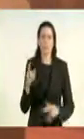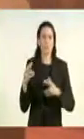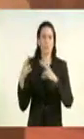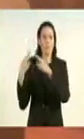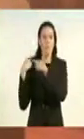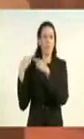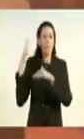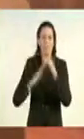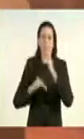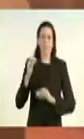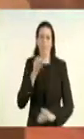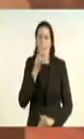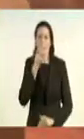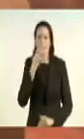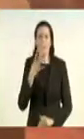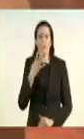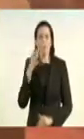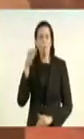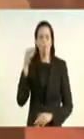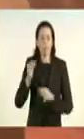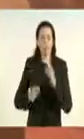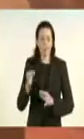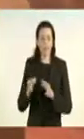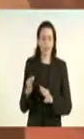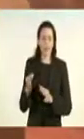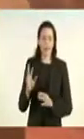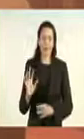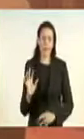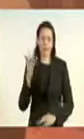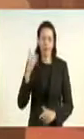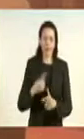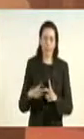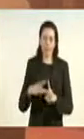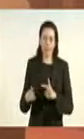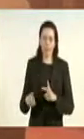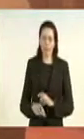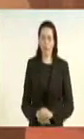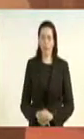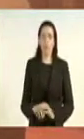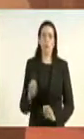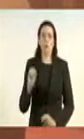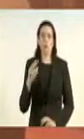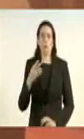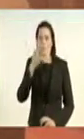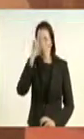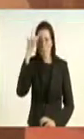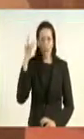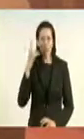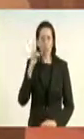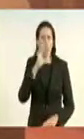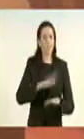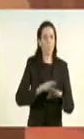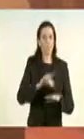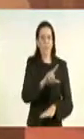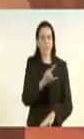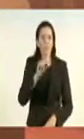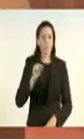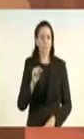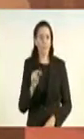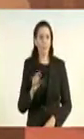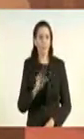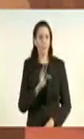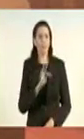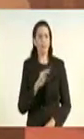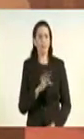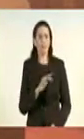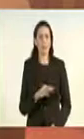se avaliar a nulidade. Um outro membro da comissão que foi nomeado não tem a capacidade técnica ou agiu em